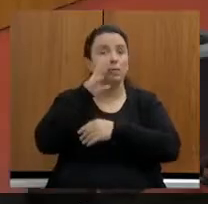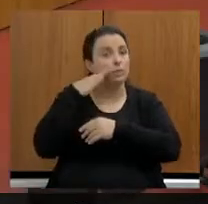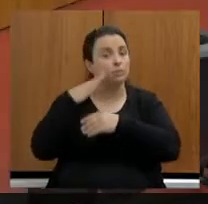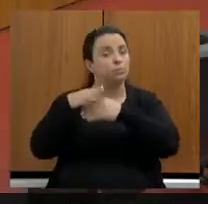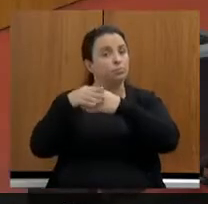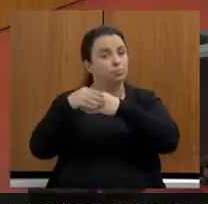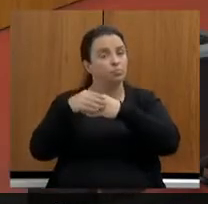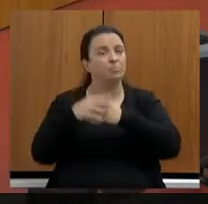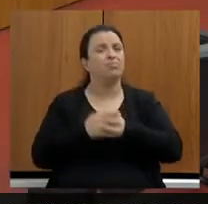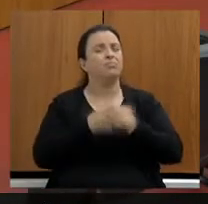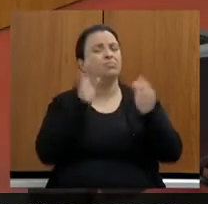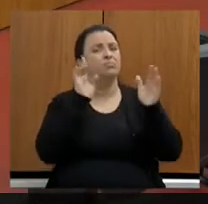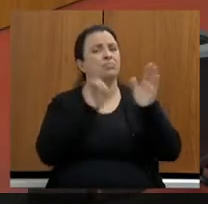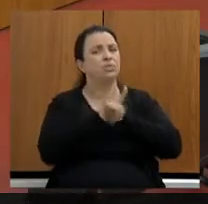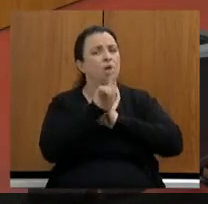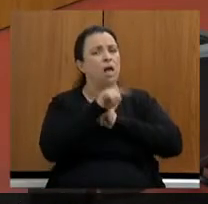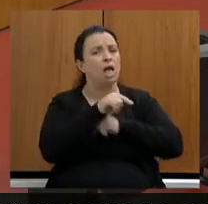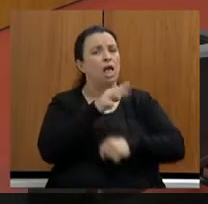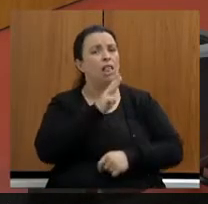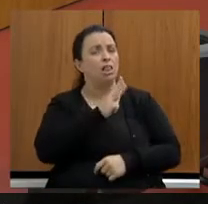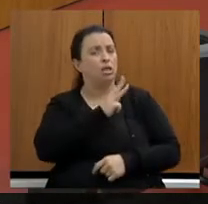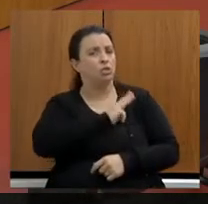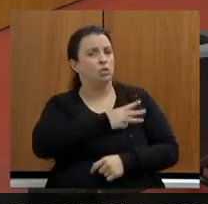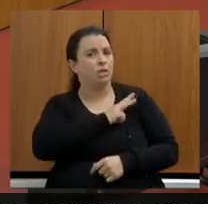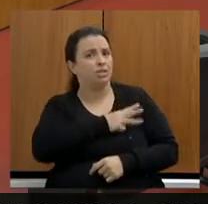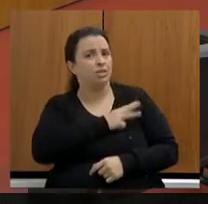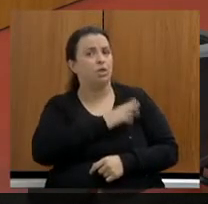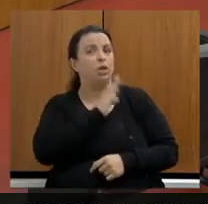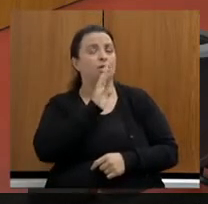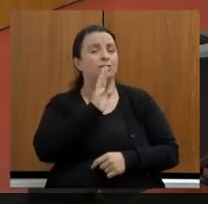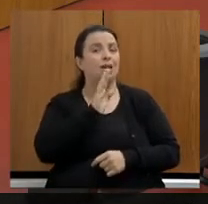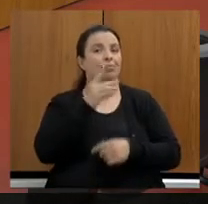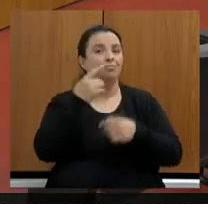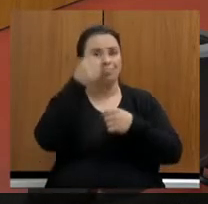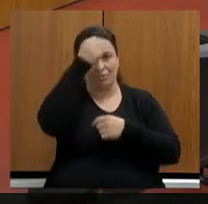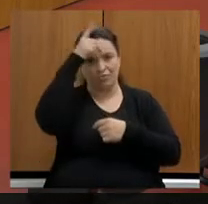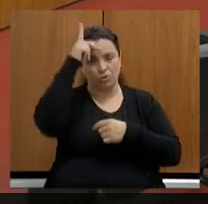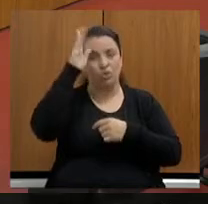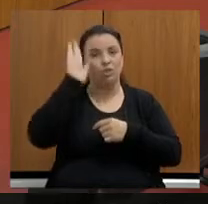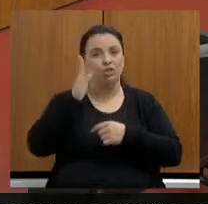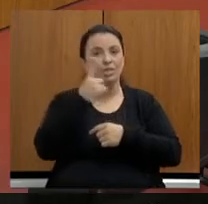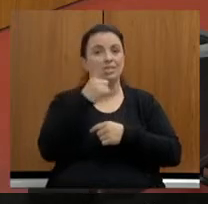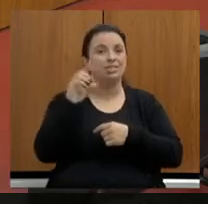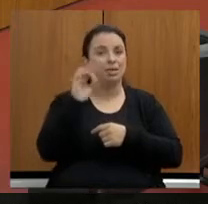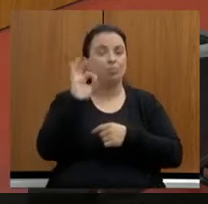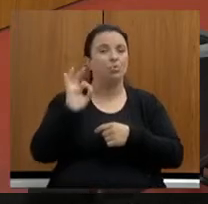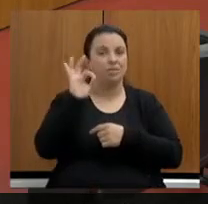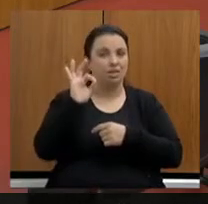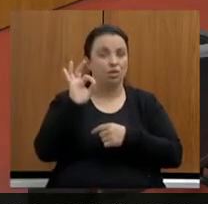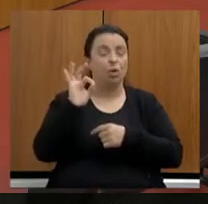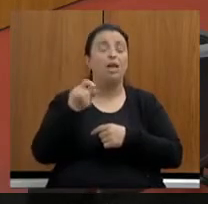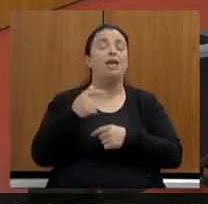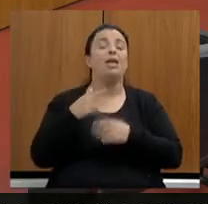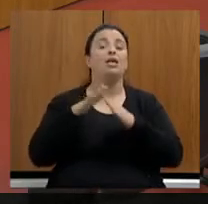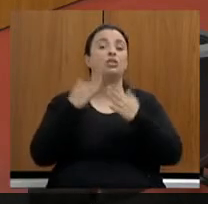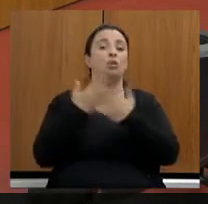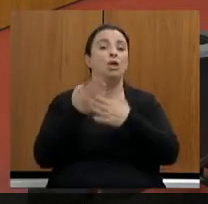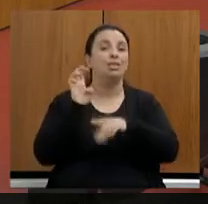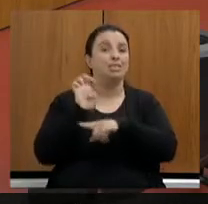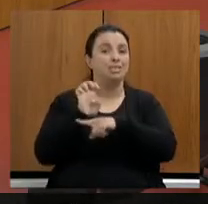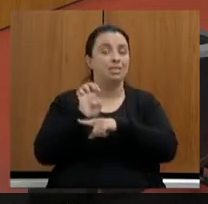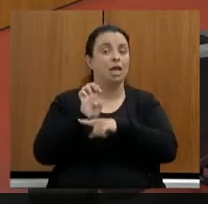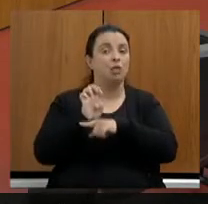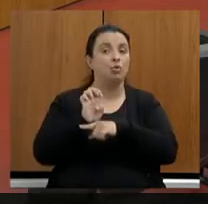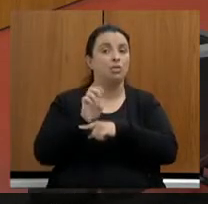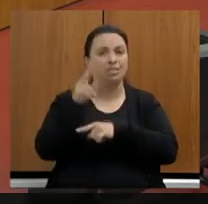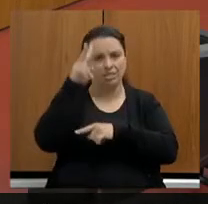Três Corações a parte Municipal já tá sem por cento e também a Estadual volta a segunda-feira viu